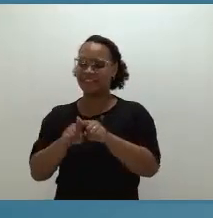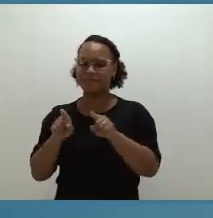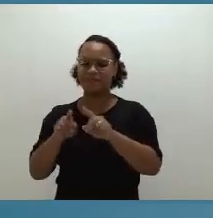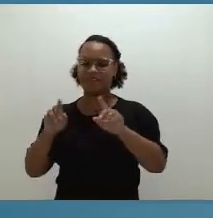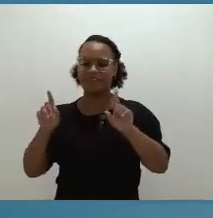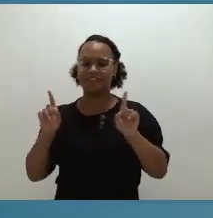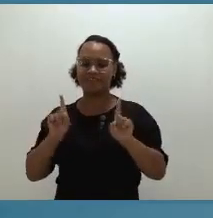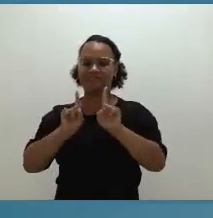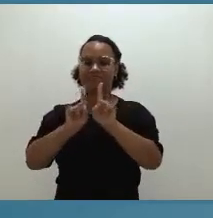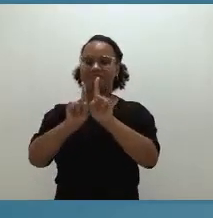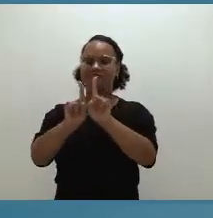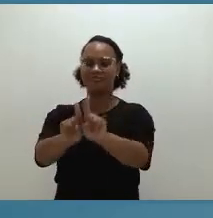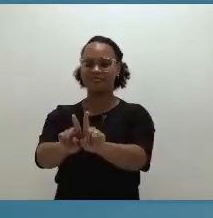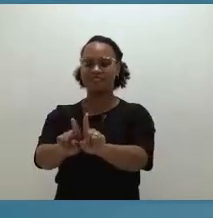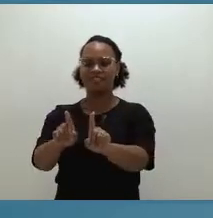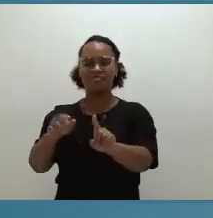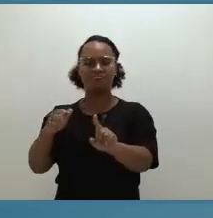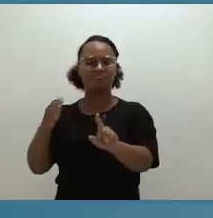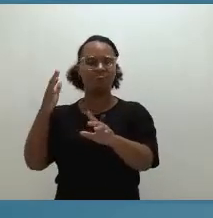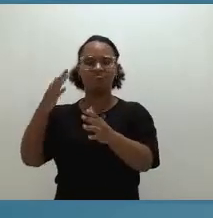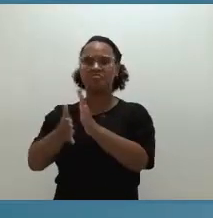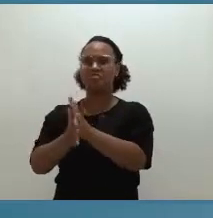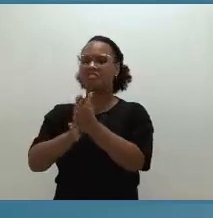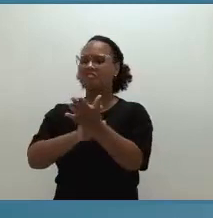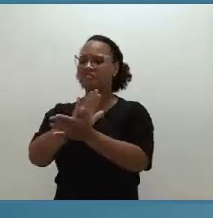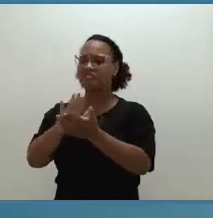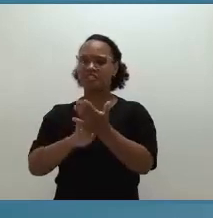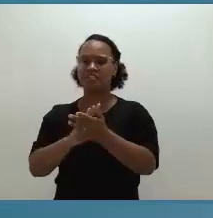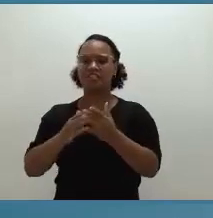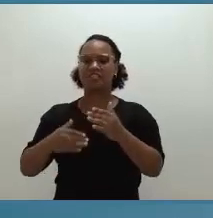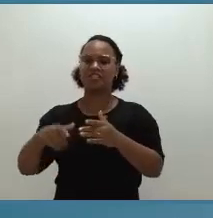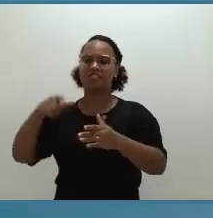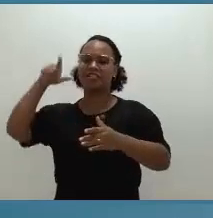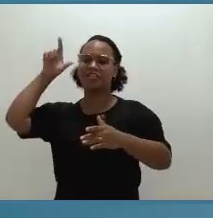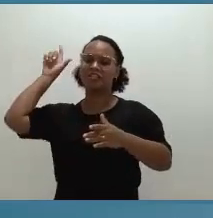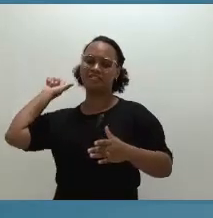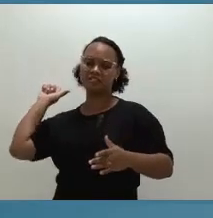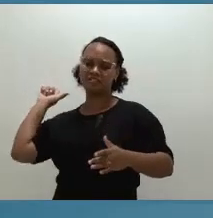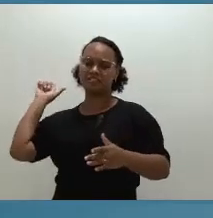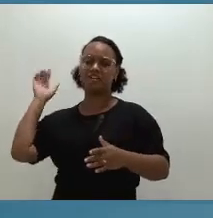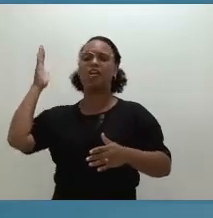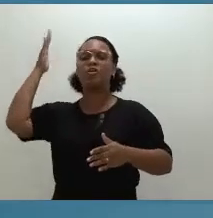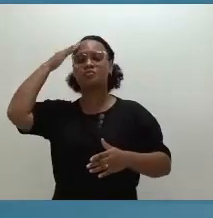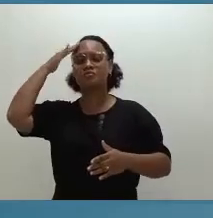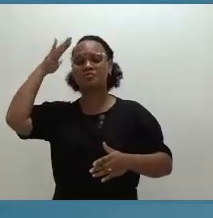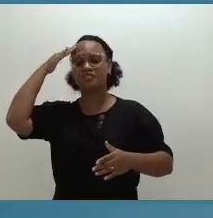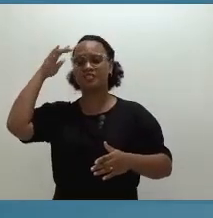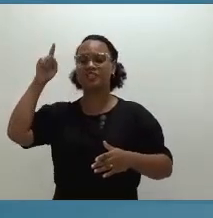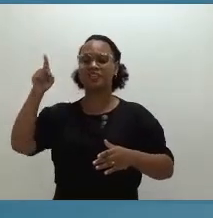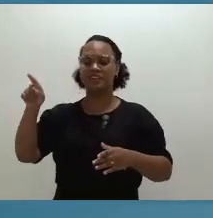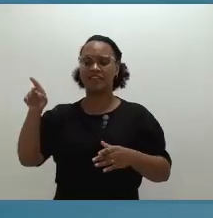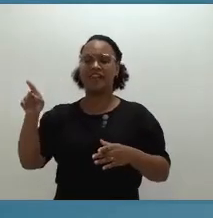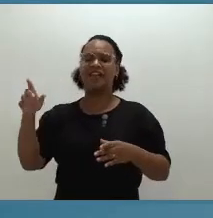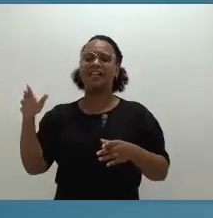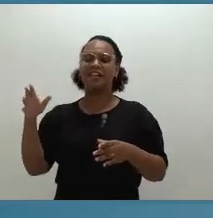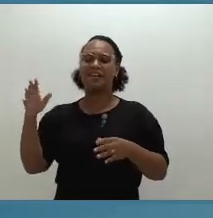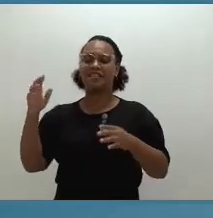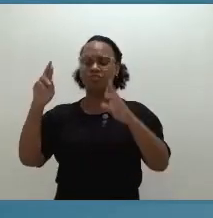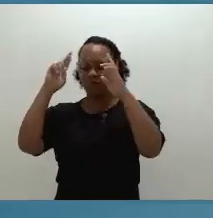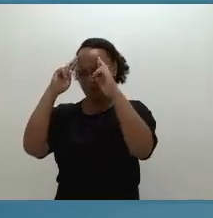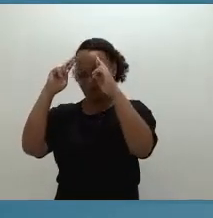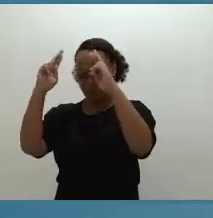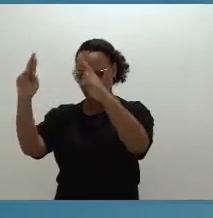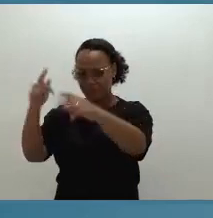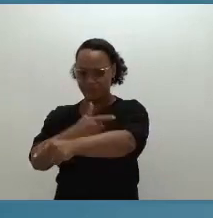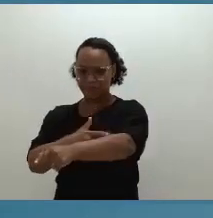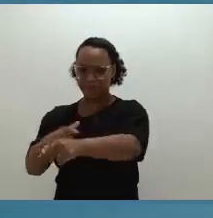plenário com nenhum outro filósofo. Entendo que ela fez isso em homenagem à nossa turma, que ela faz parte da nossa turma. Né? E porque